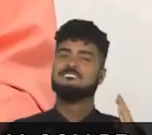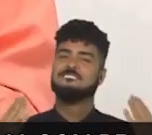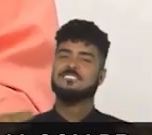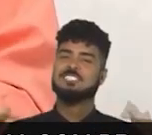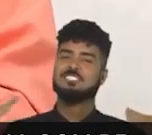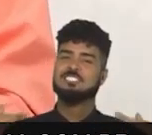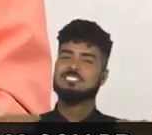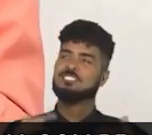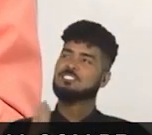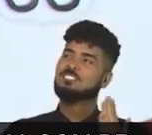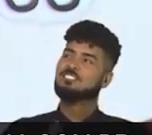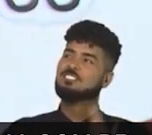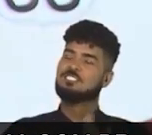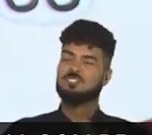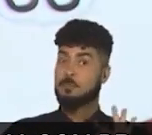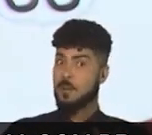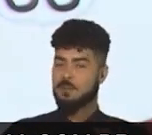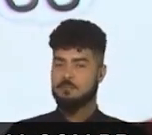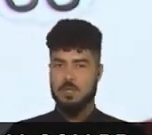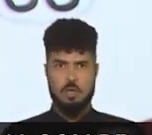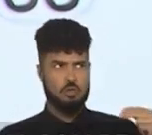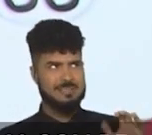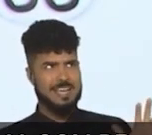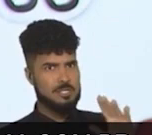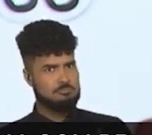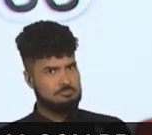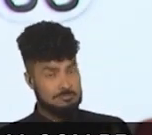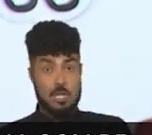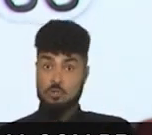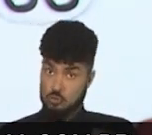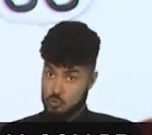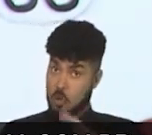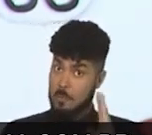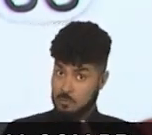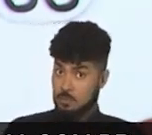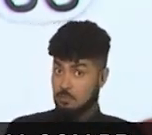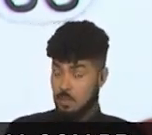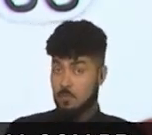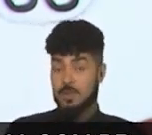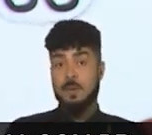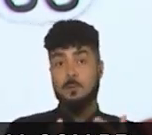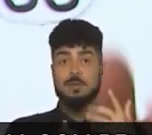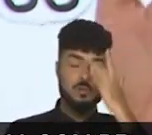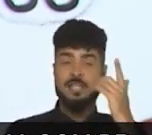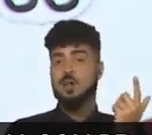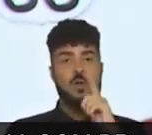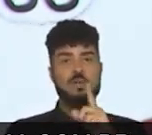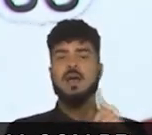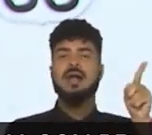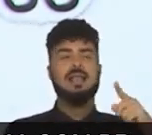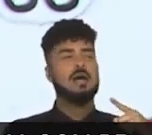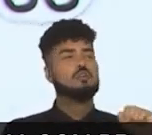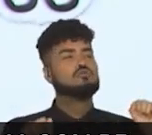país já estão se programando. Nordeste cresce bastante, como o sul do Brasil, já que o brasileiro que não conseguiu ir para os